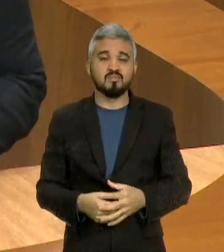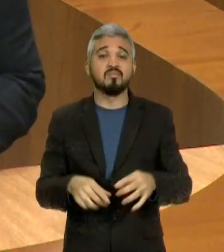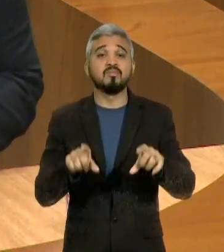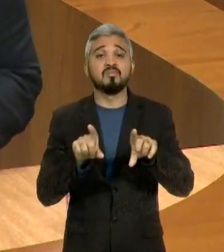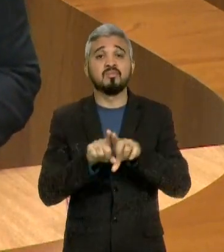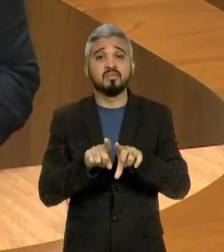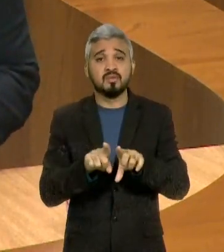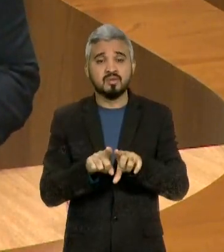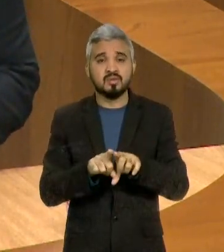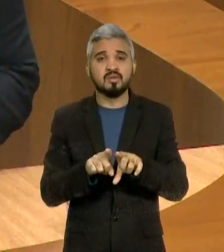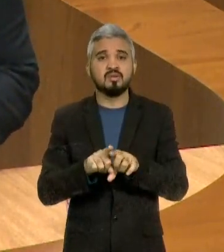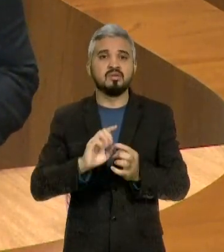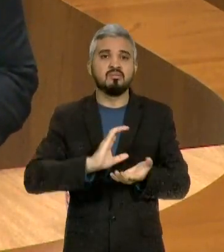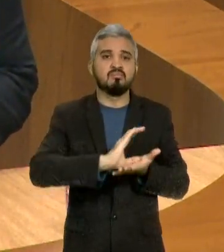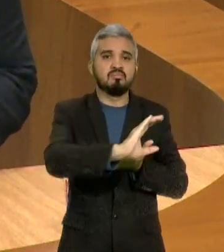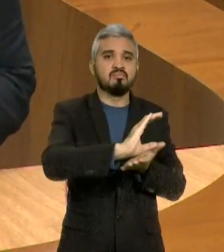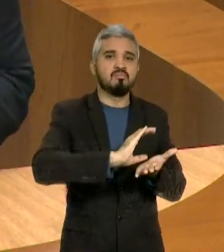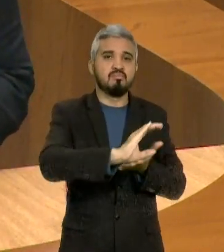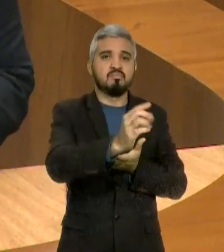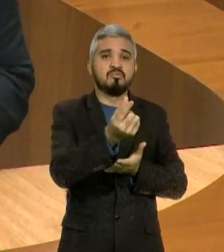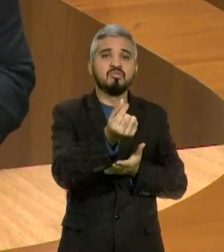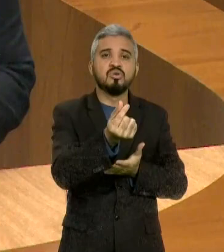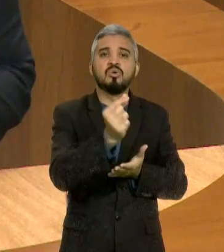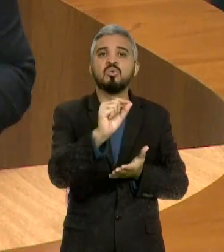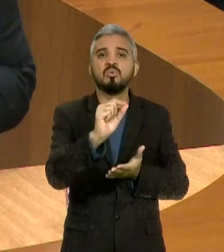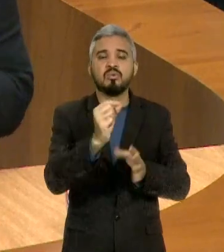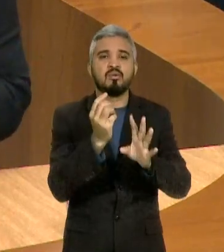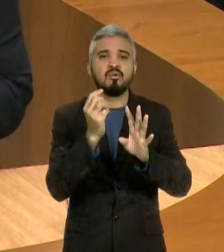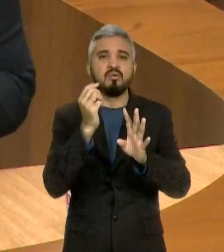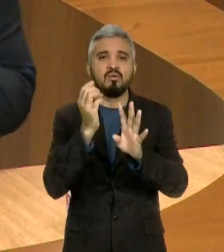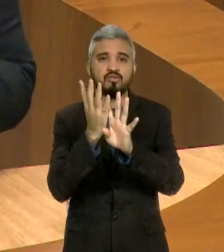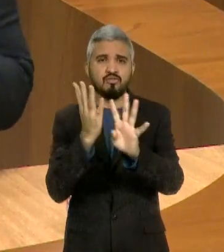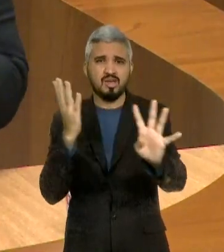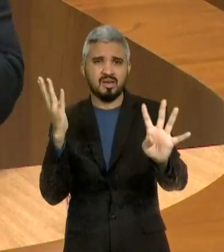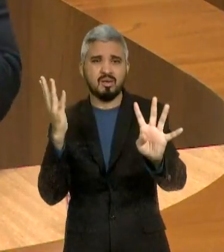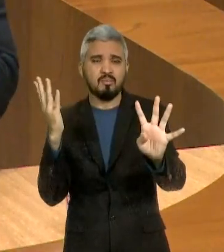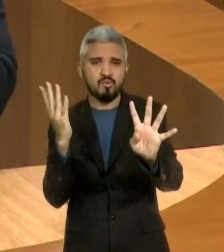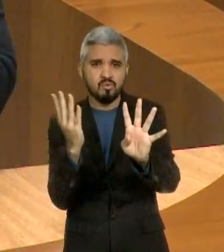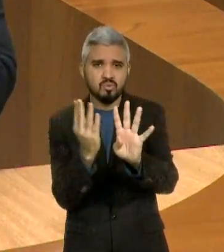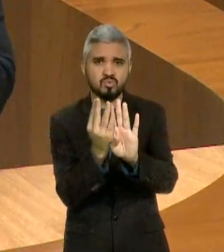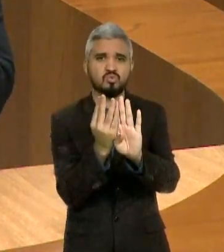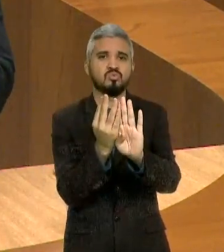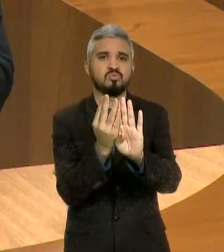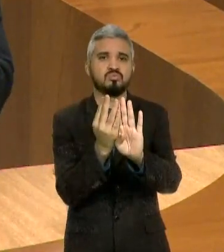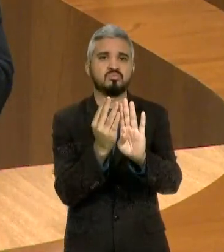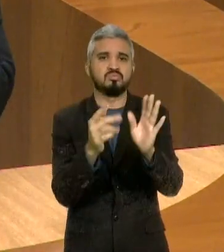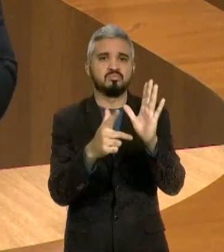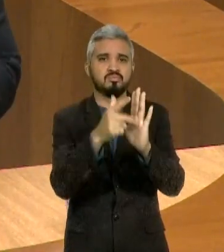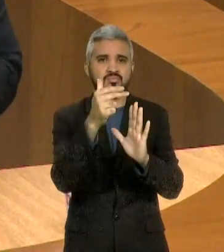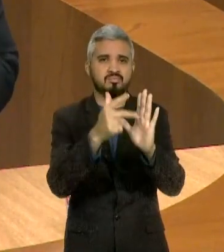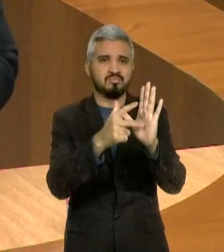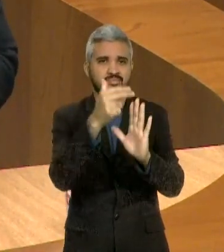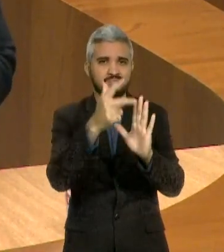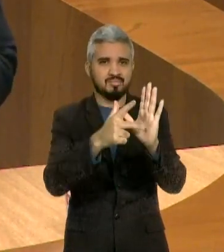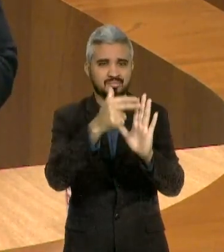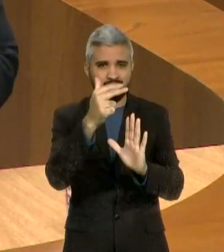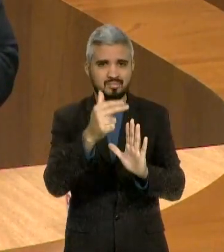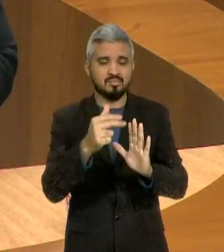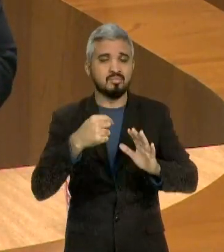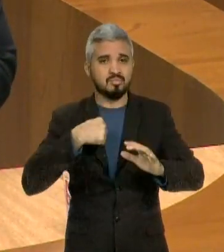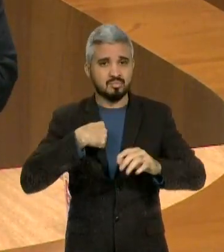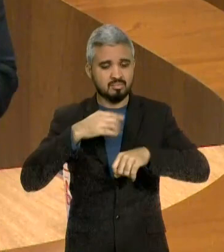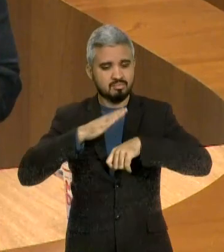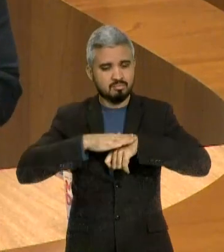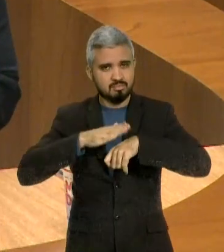de filas, para ajudar nas cirurgias eletivas. E temos nos empenhado, e